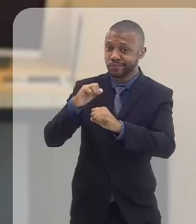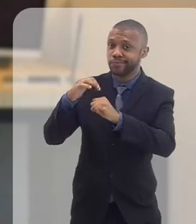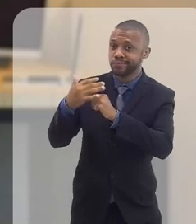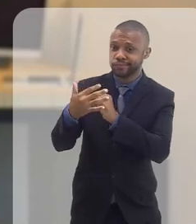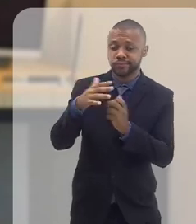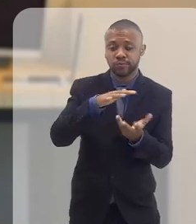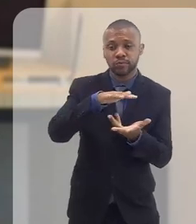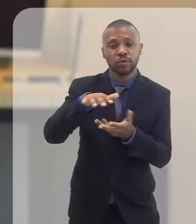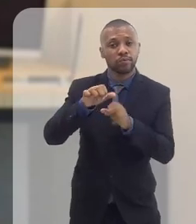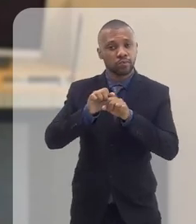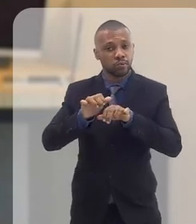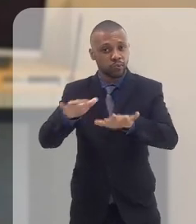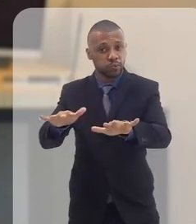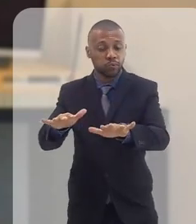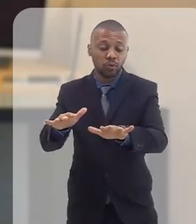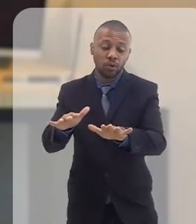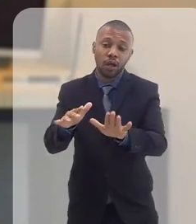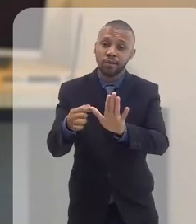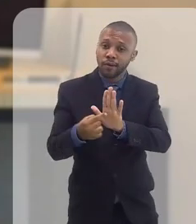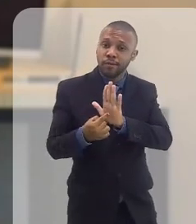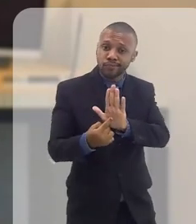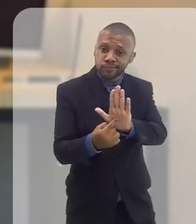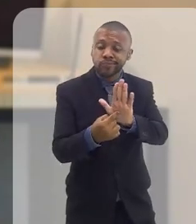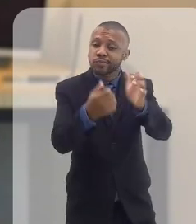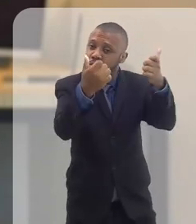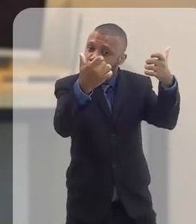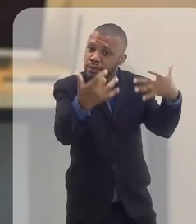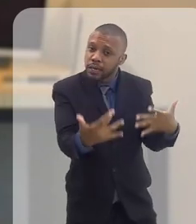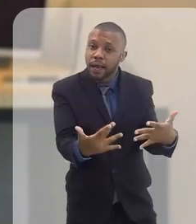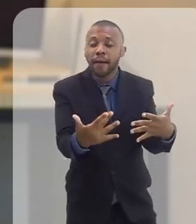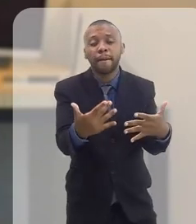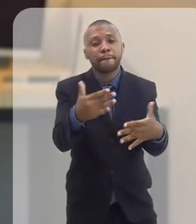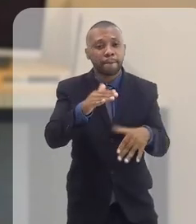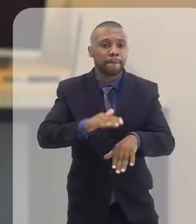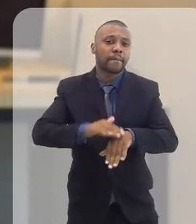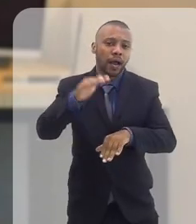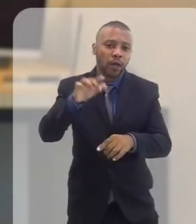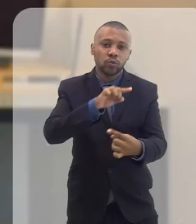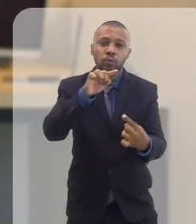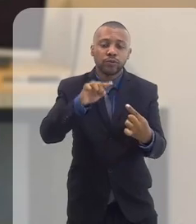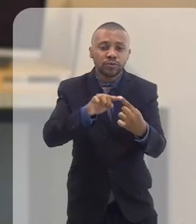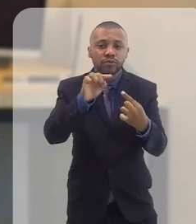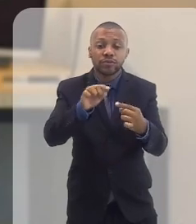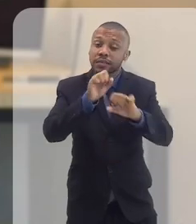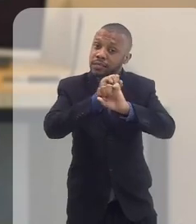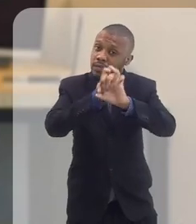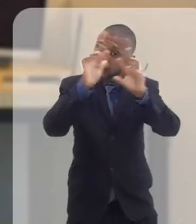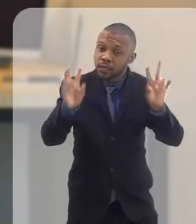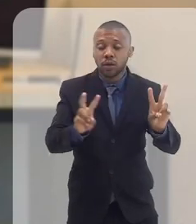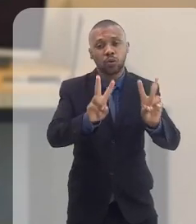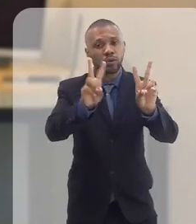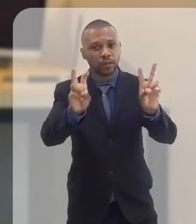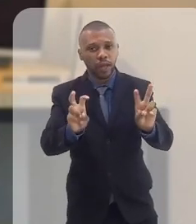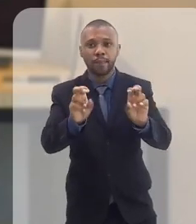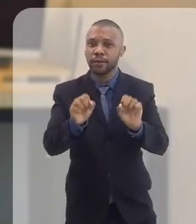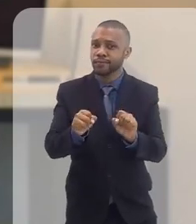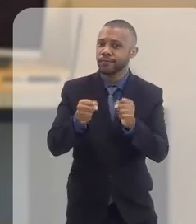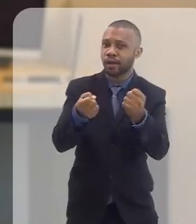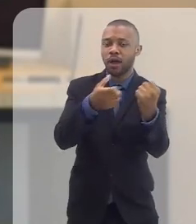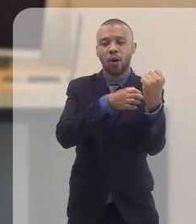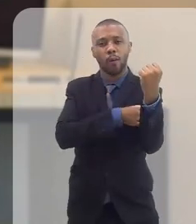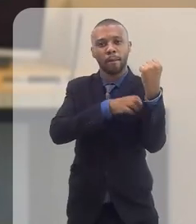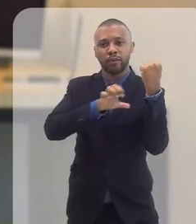de Covid-19, ela vem trazer ainda mais luz sobre o assunto, desmistificando o tema